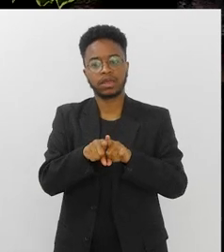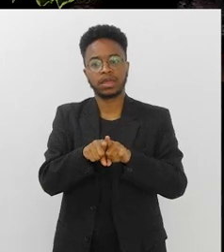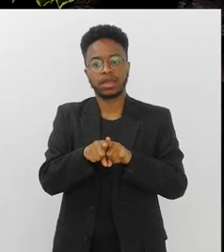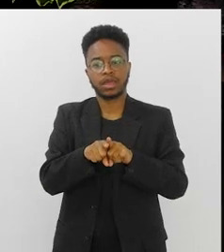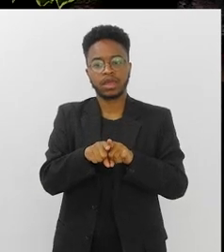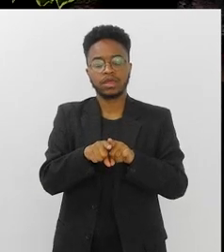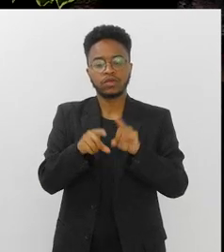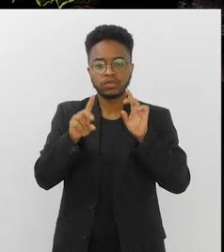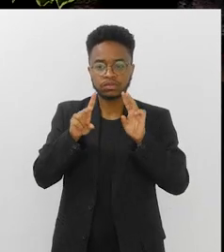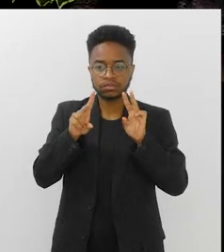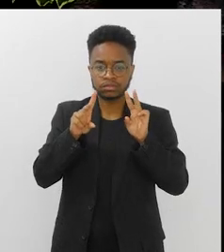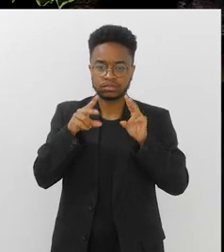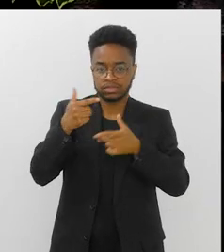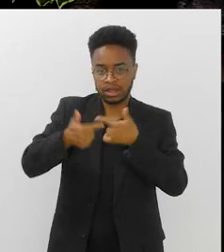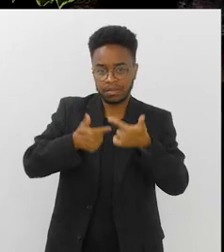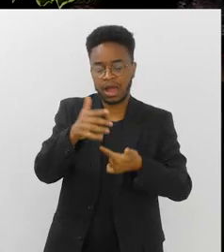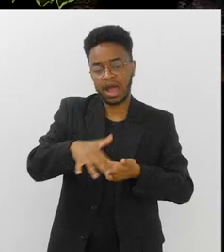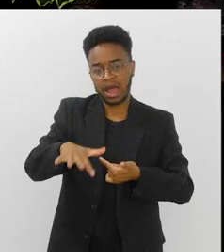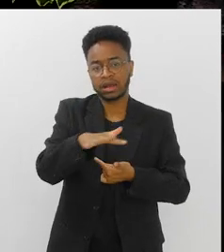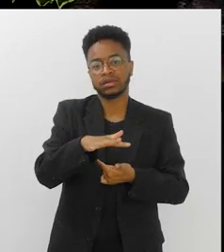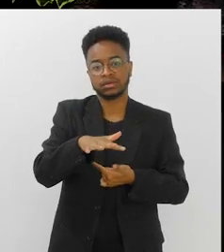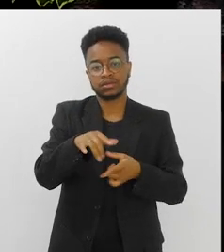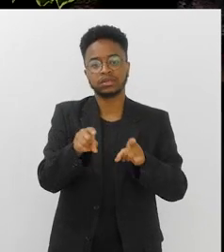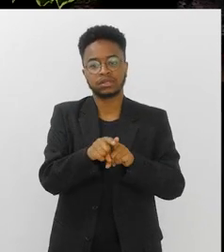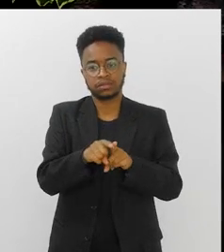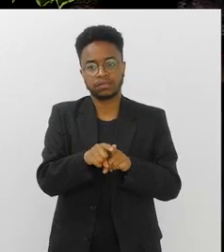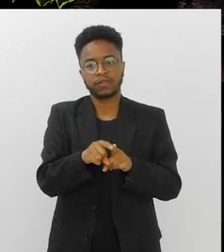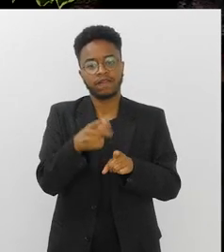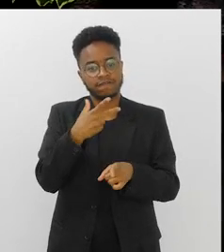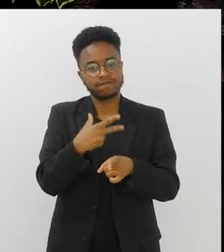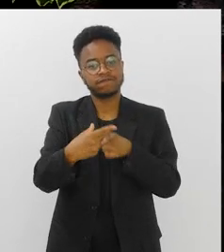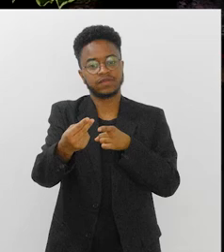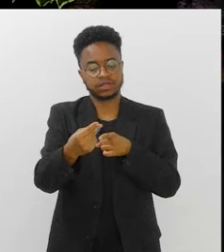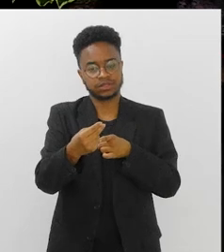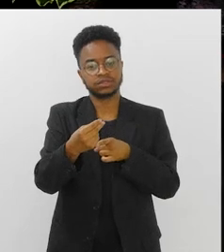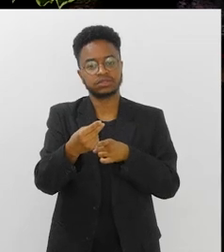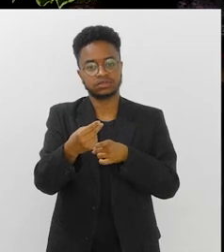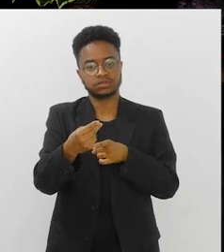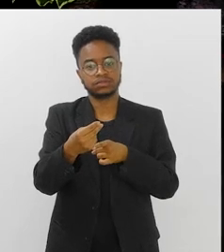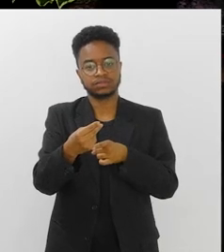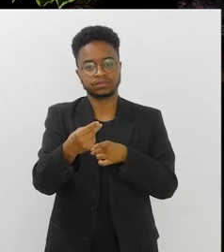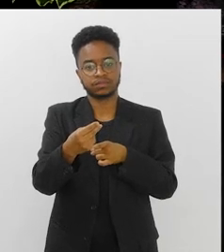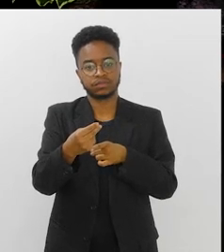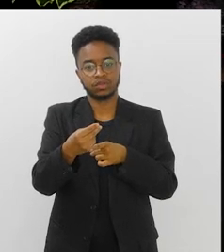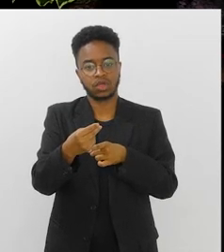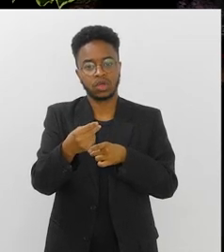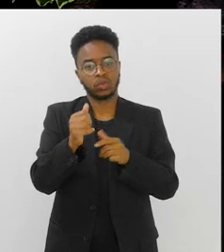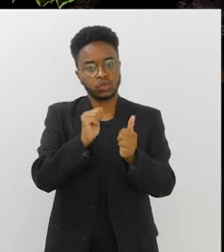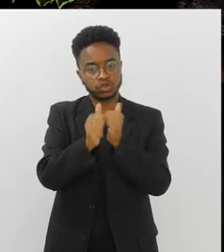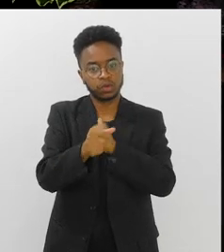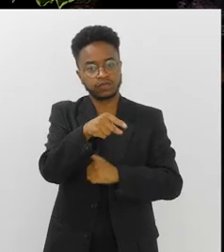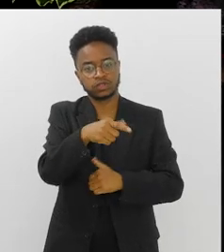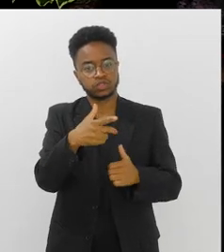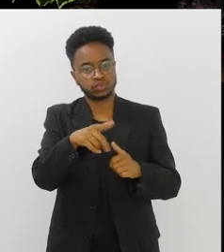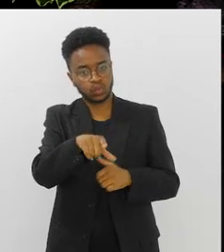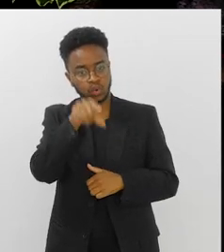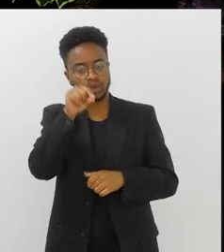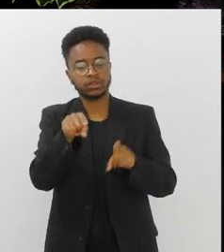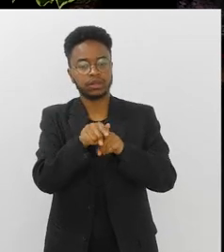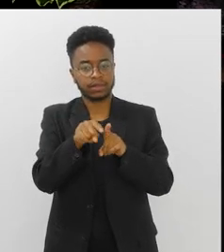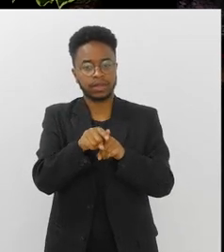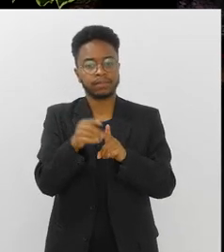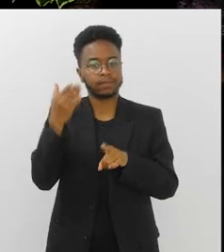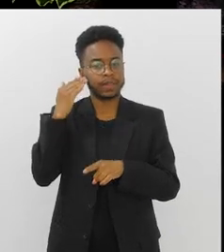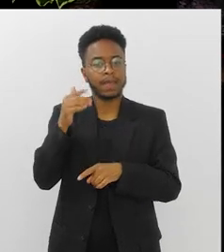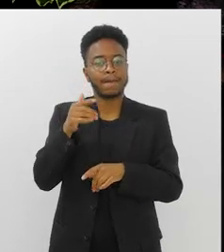especializado na sua área é campeão no na modalidade que que você escolheu presidiu a